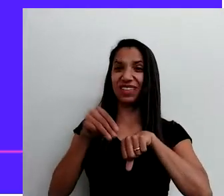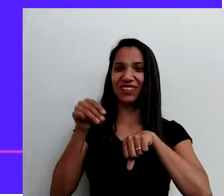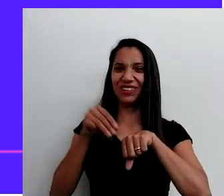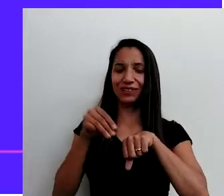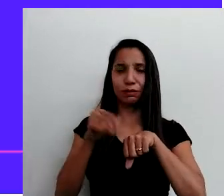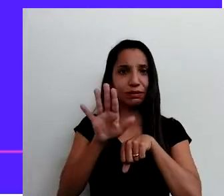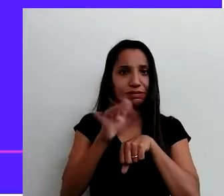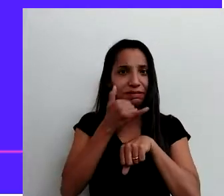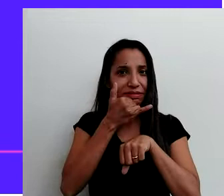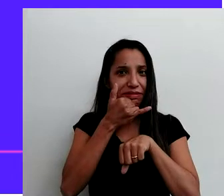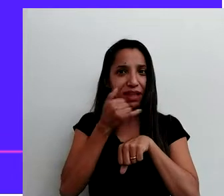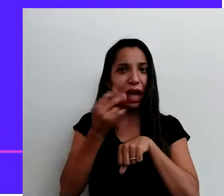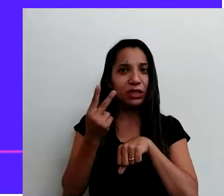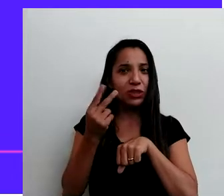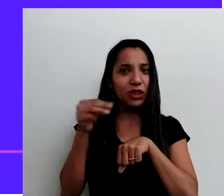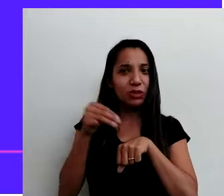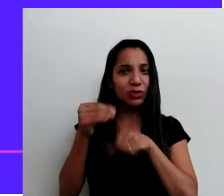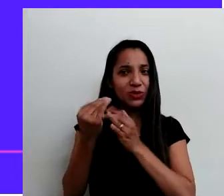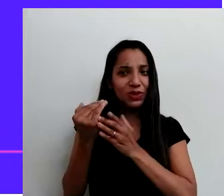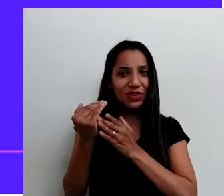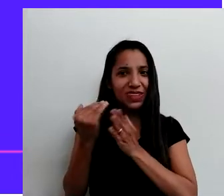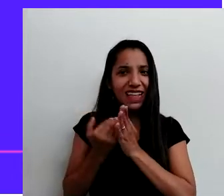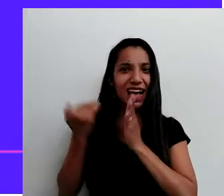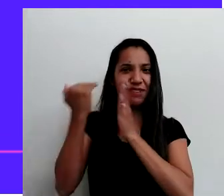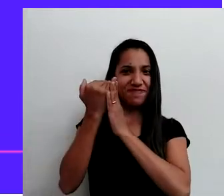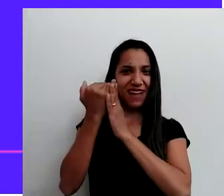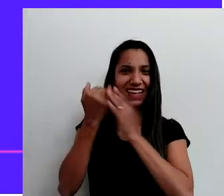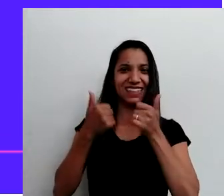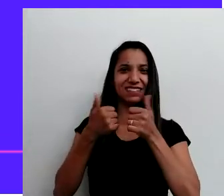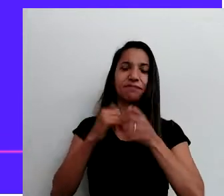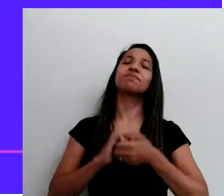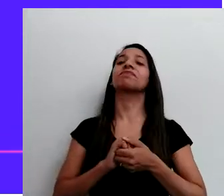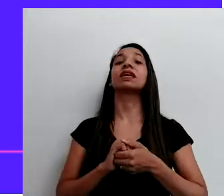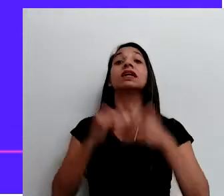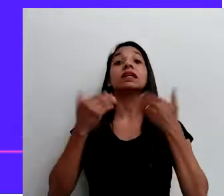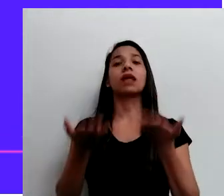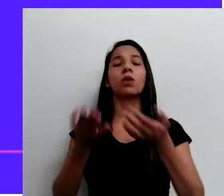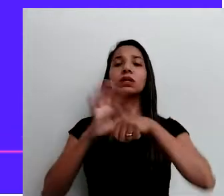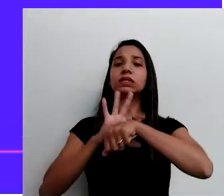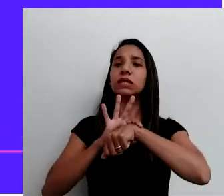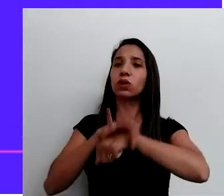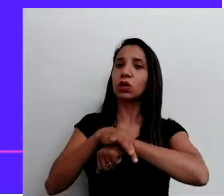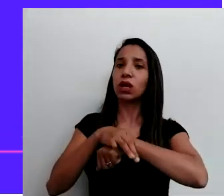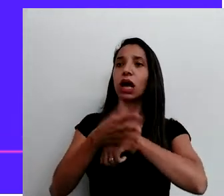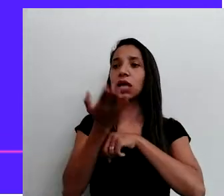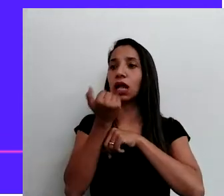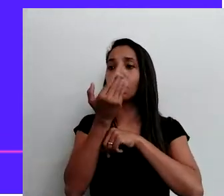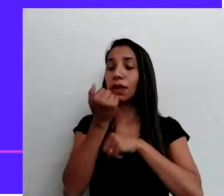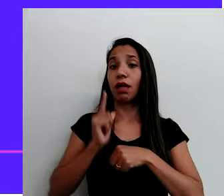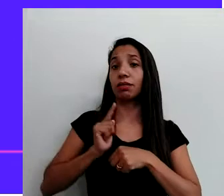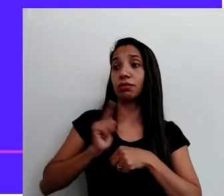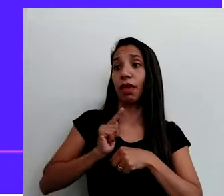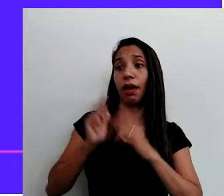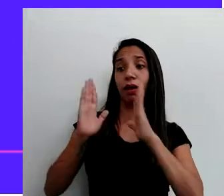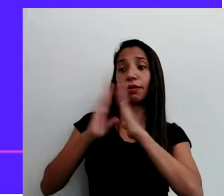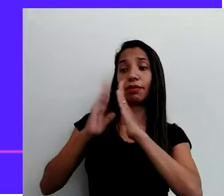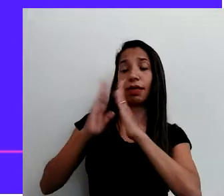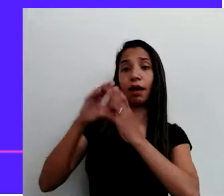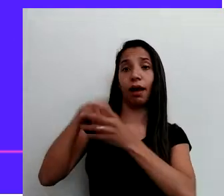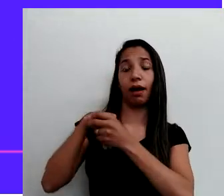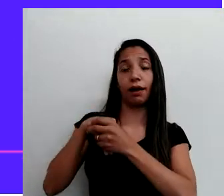Tem a ver com questões de segurança alimentar, tem a ver com inserção do mercado de trabalho,